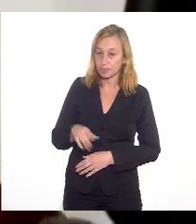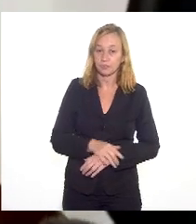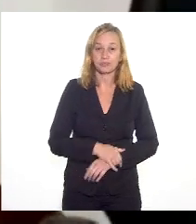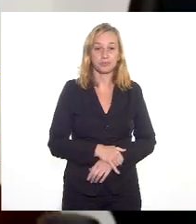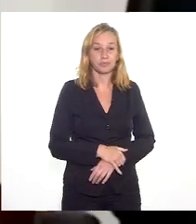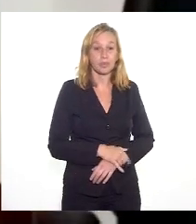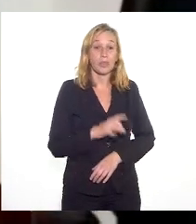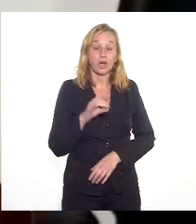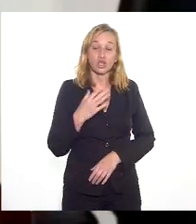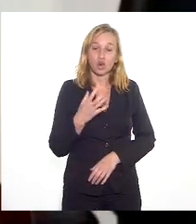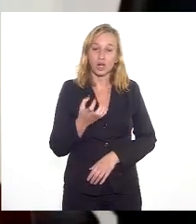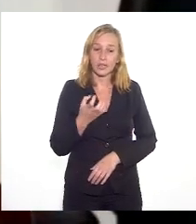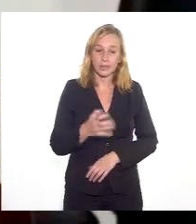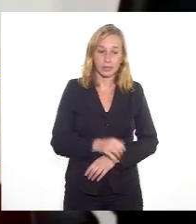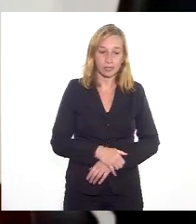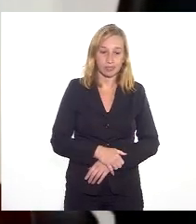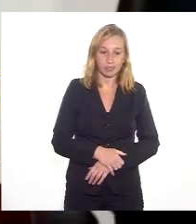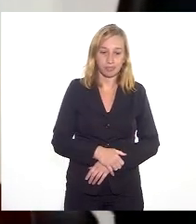Eu só queria